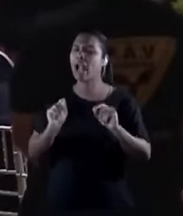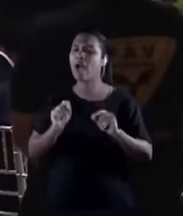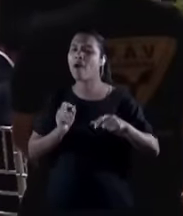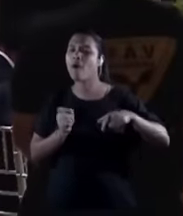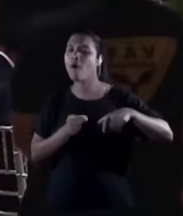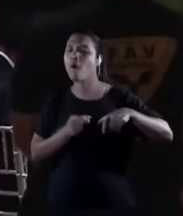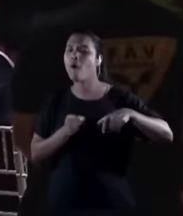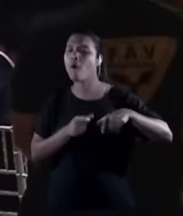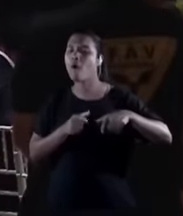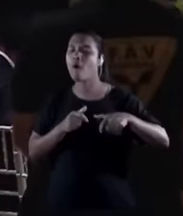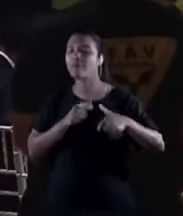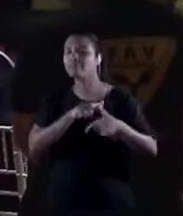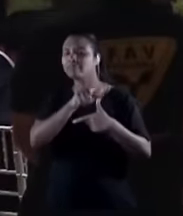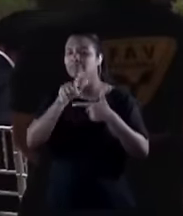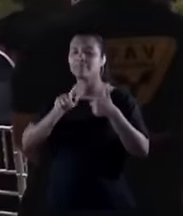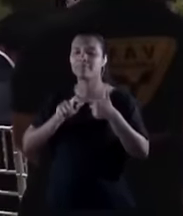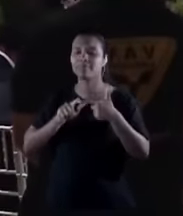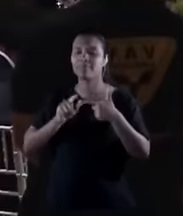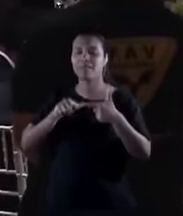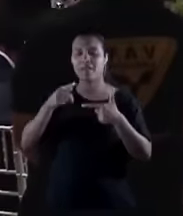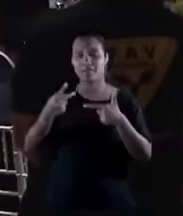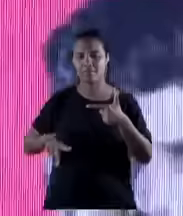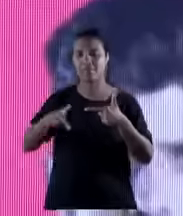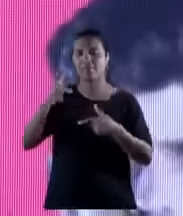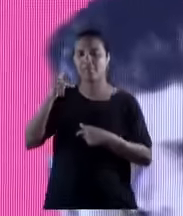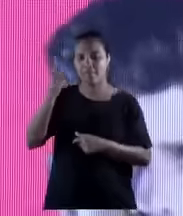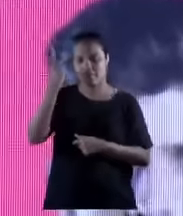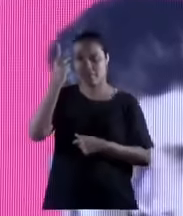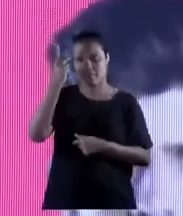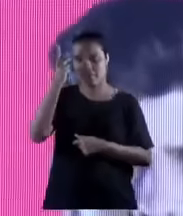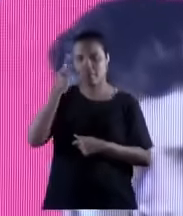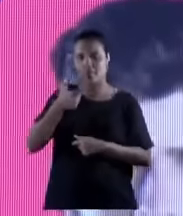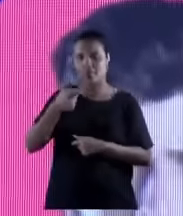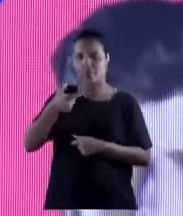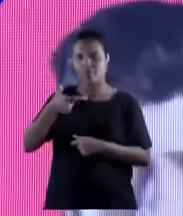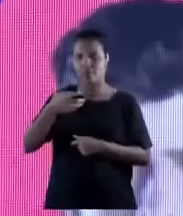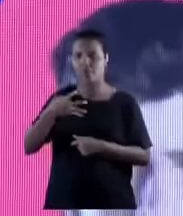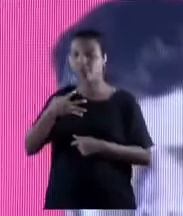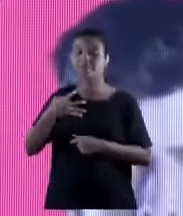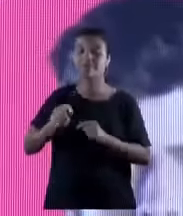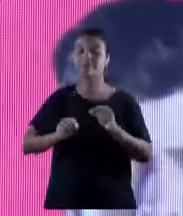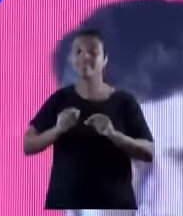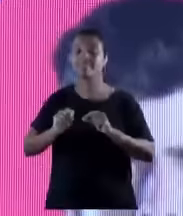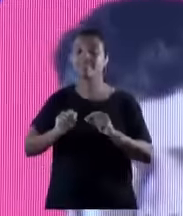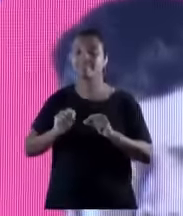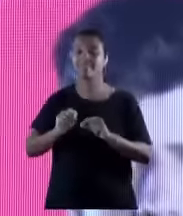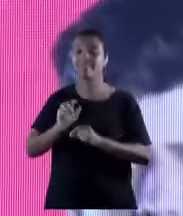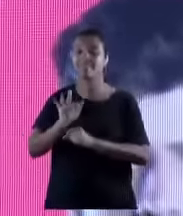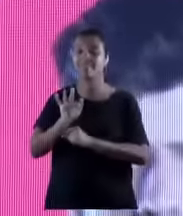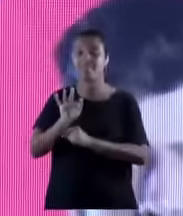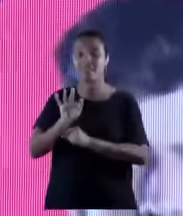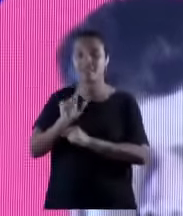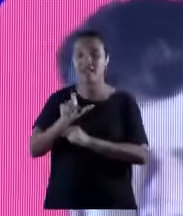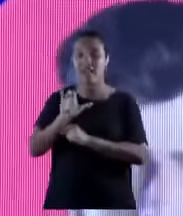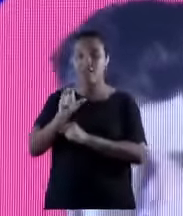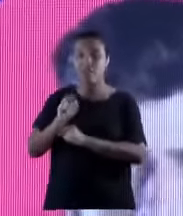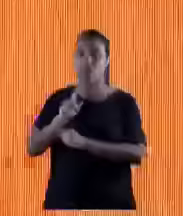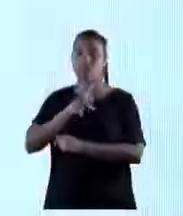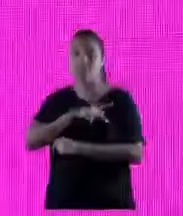O segundo melhor atacante do Paulistão Sicred 2024 é Flaco Lopes, do